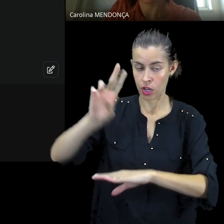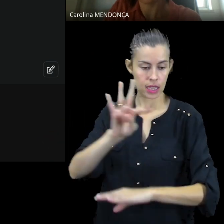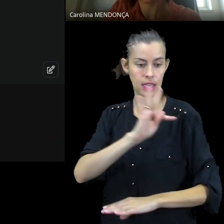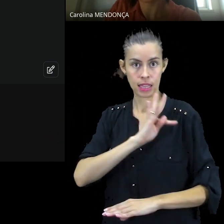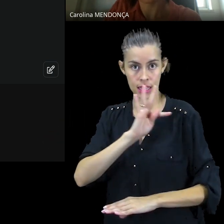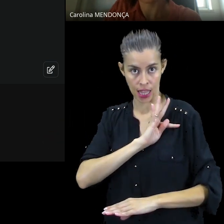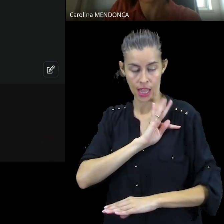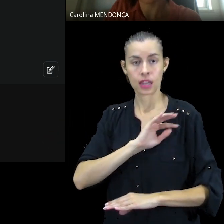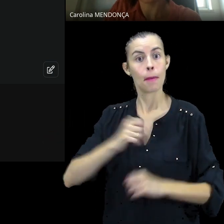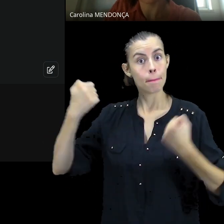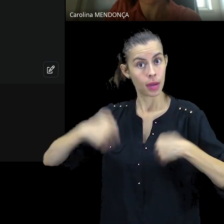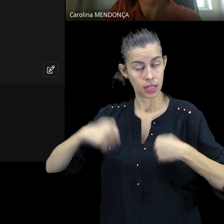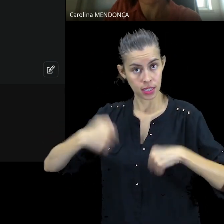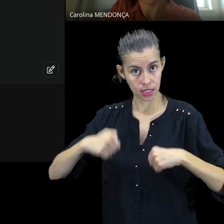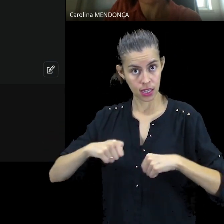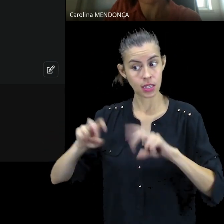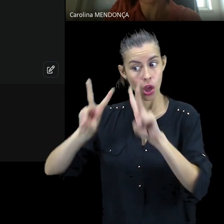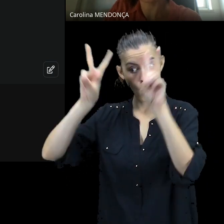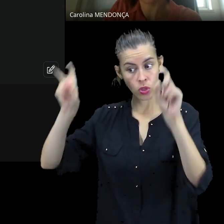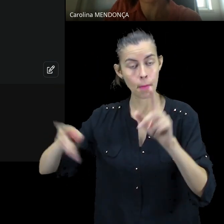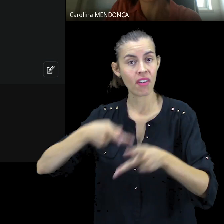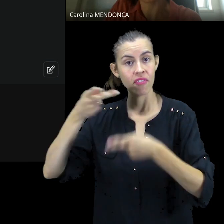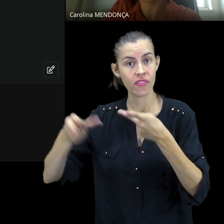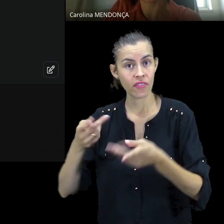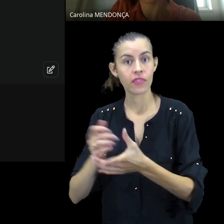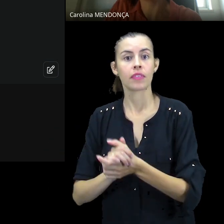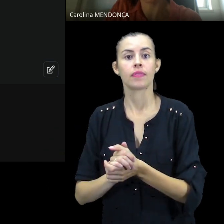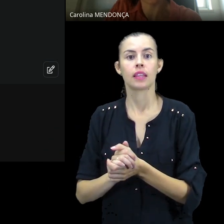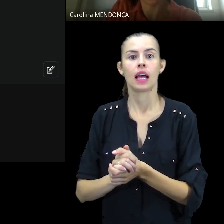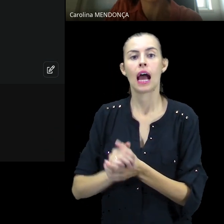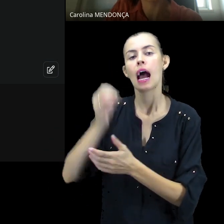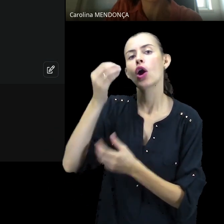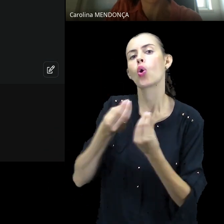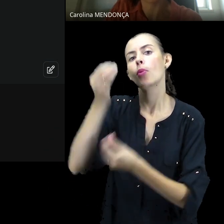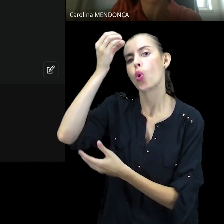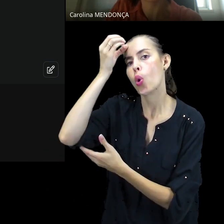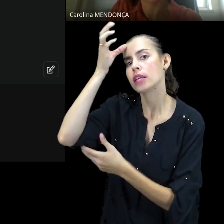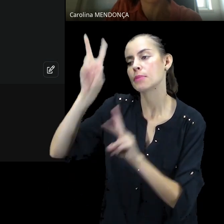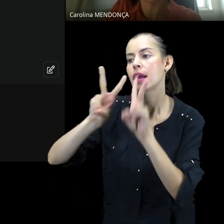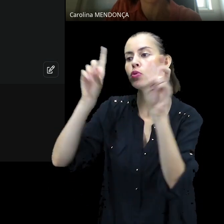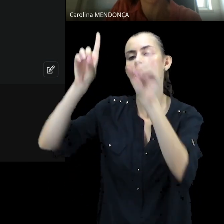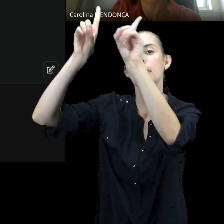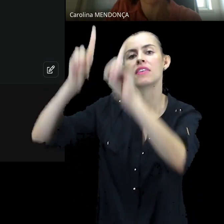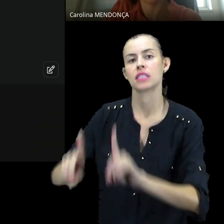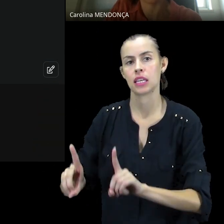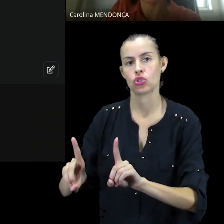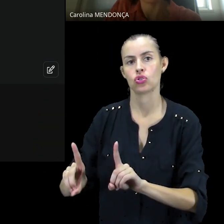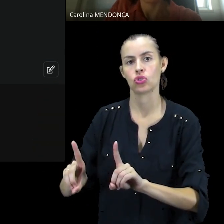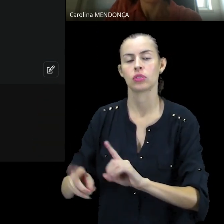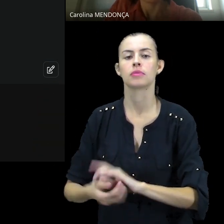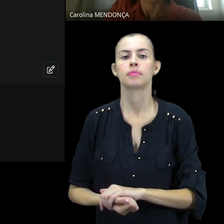nível superior e de educação profissional técnica e tecnológica de temas relacionados à pessoa com deficiência nos respectivos campos de